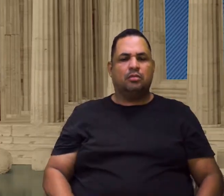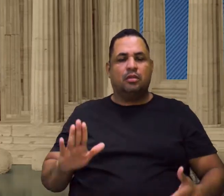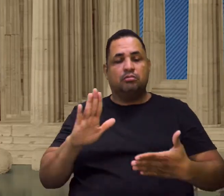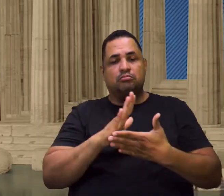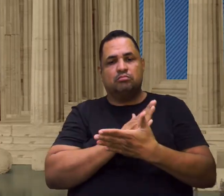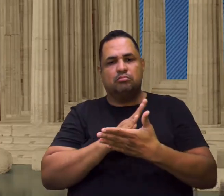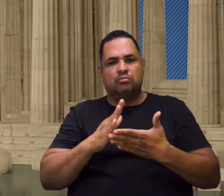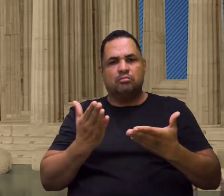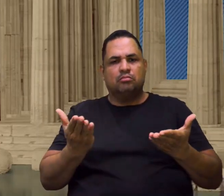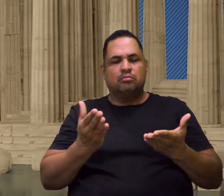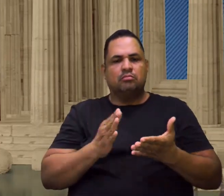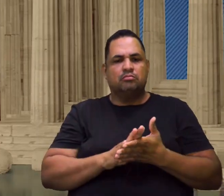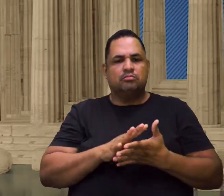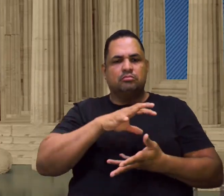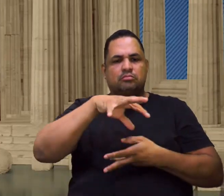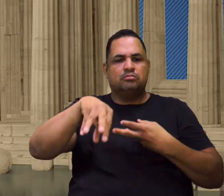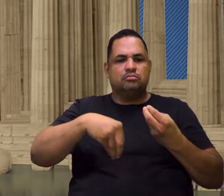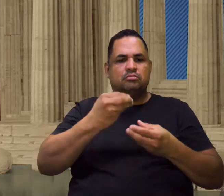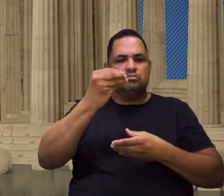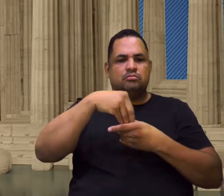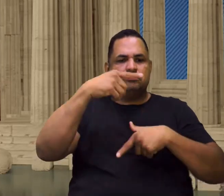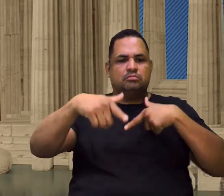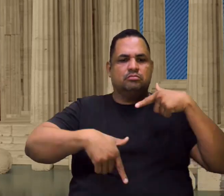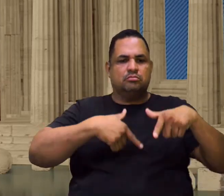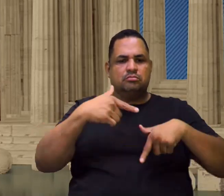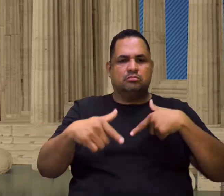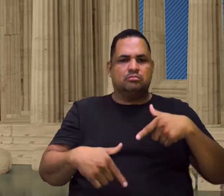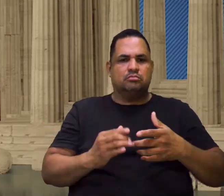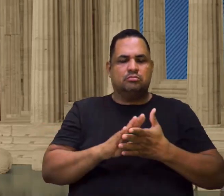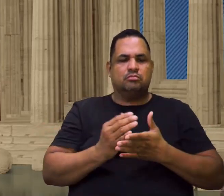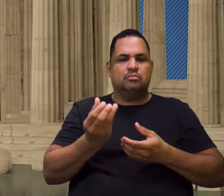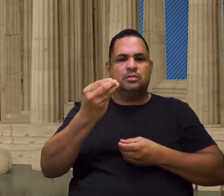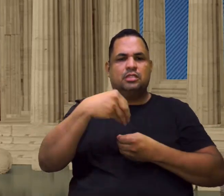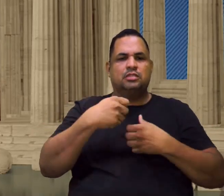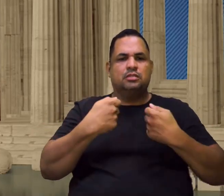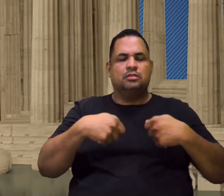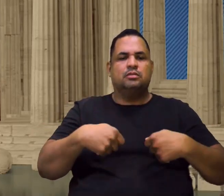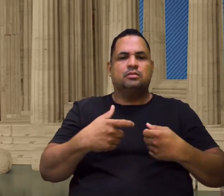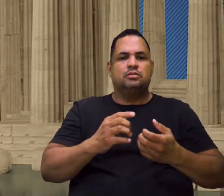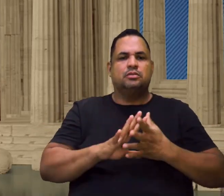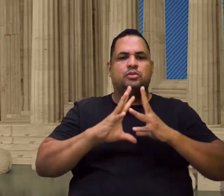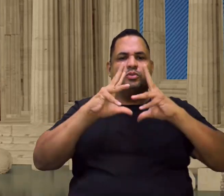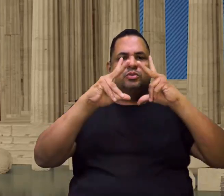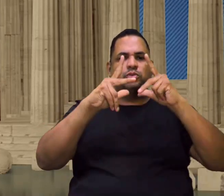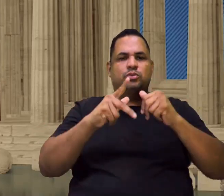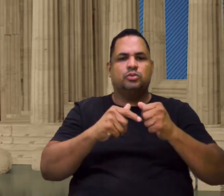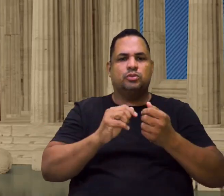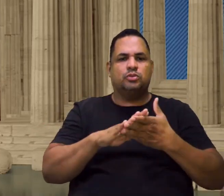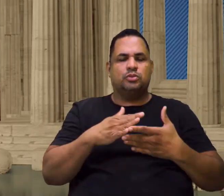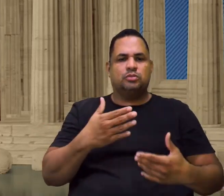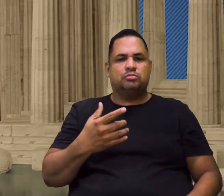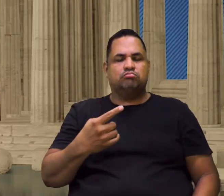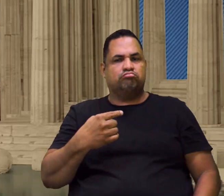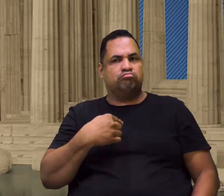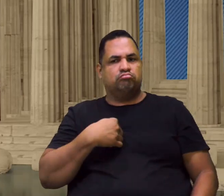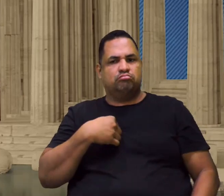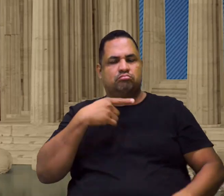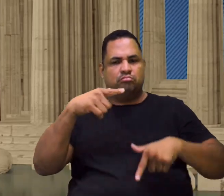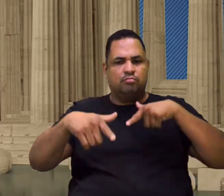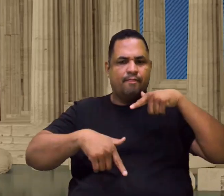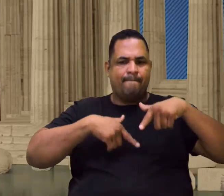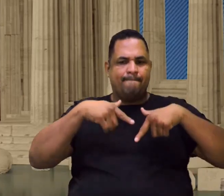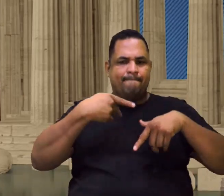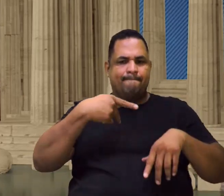vezes vocês estão envolvidos dentro, trabalhando nela, nessa perspectiva. Então, tudo aquilo que eu estou, né,